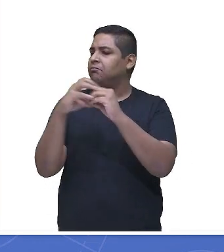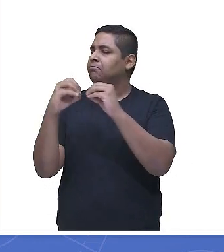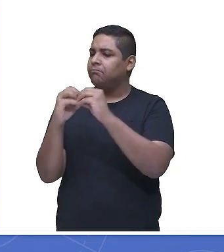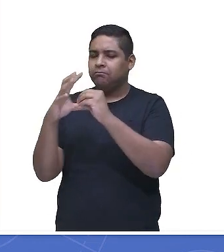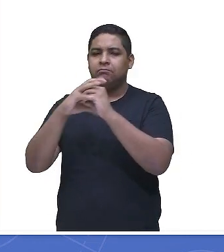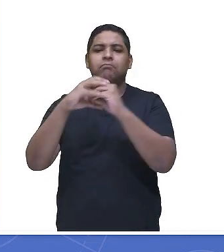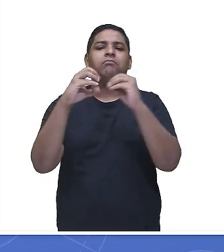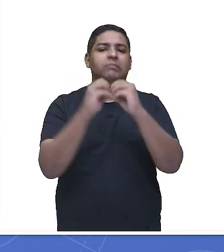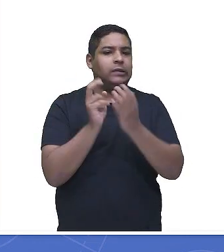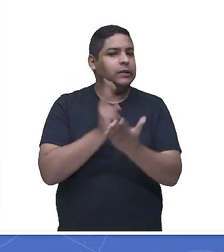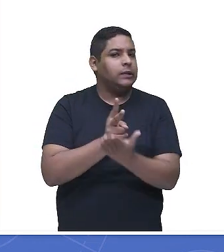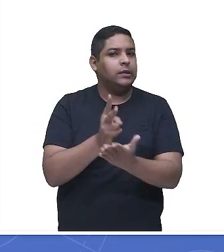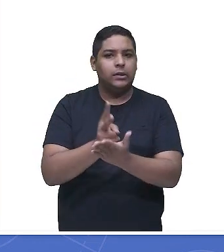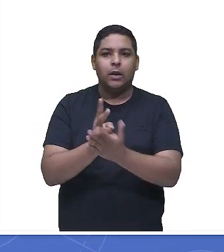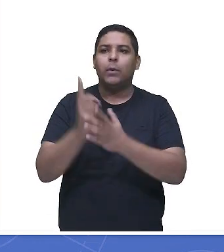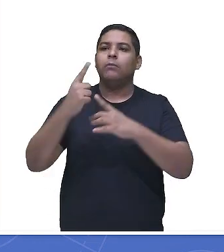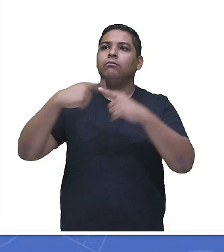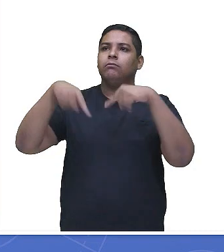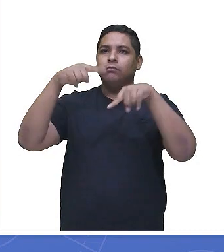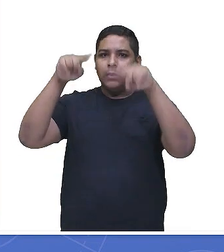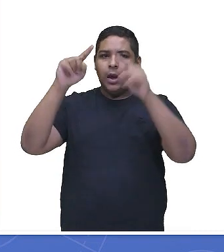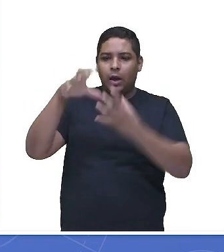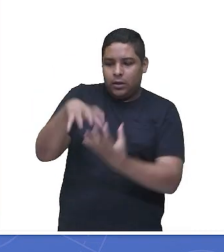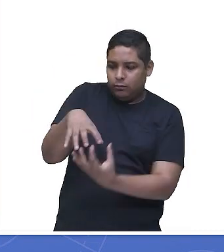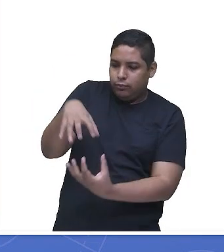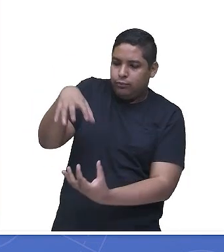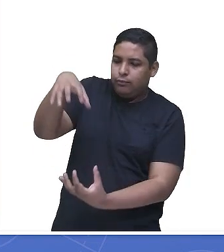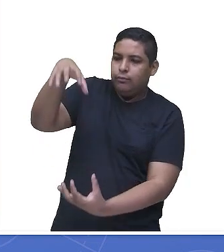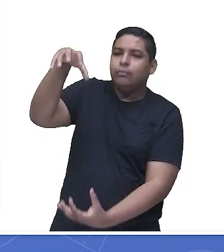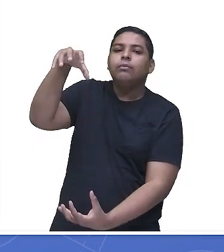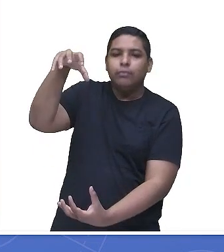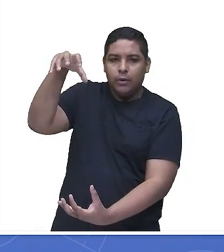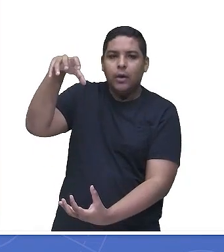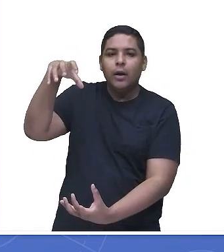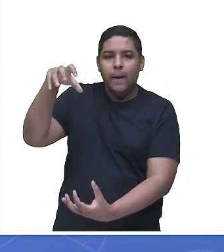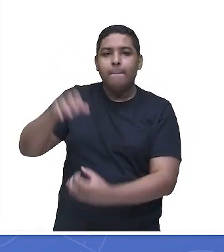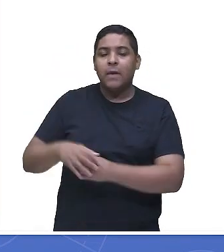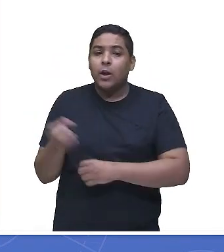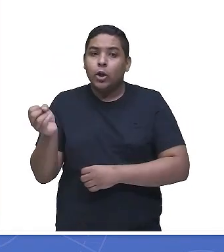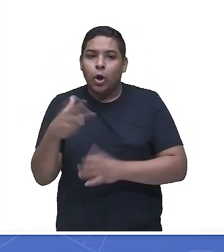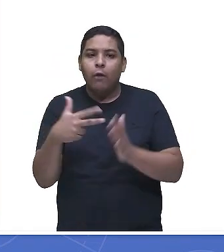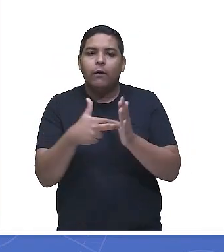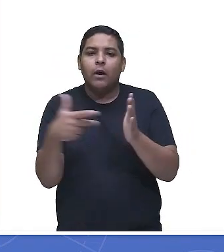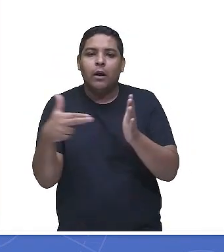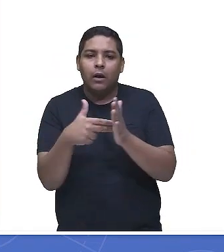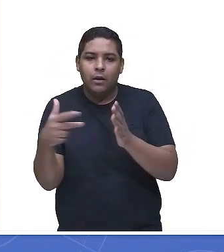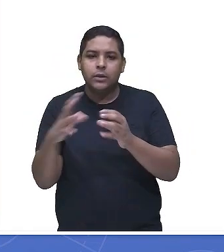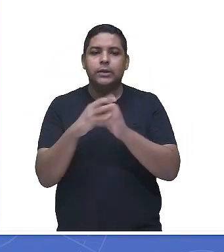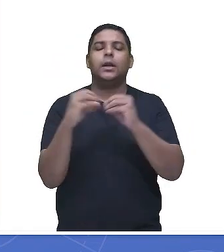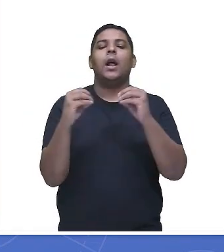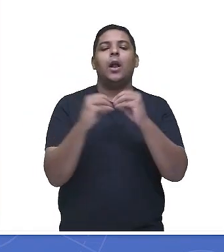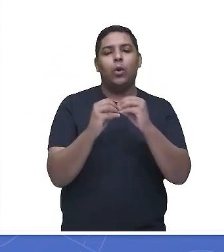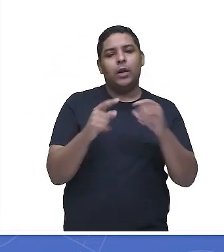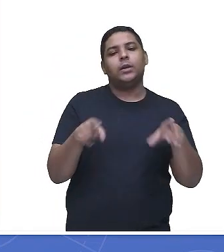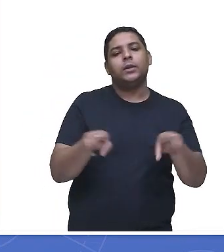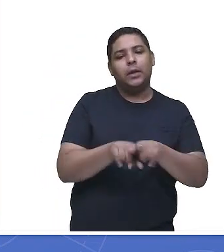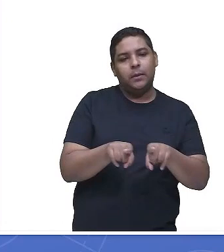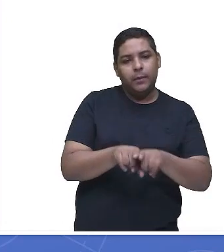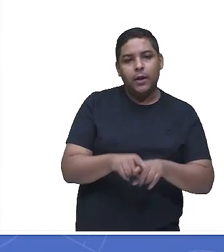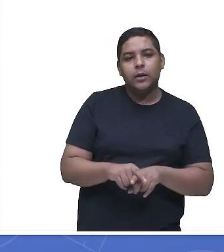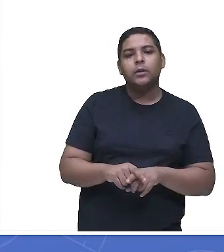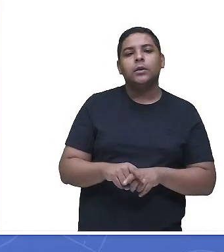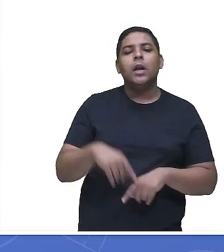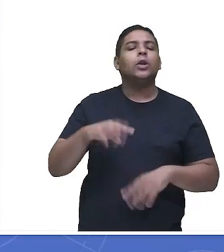não é? Seja para a gente crescer, seja para repor as células. Então, todos os seres vivos,